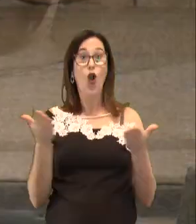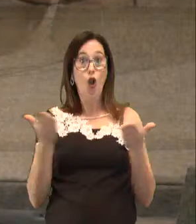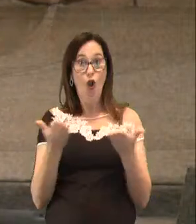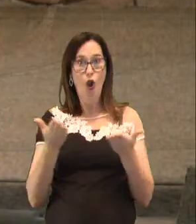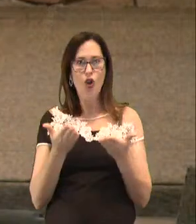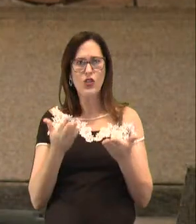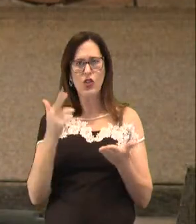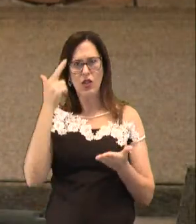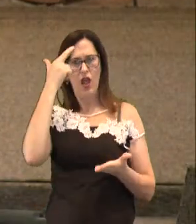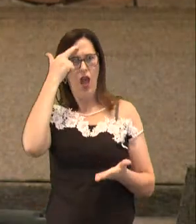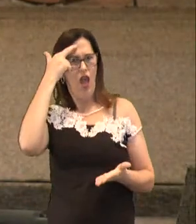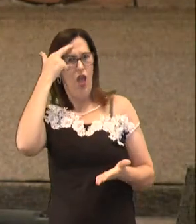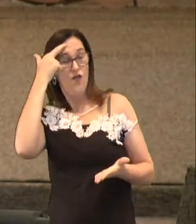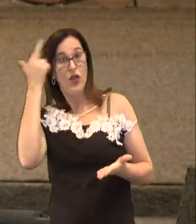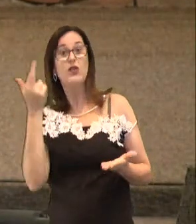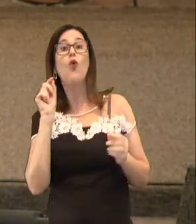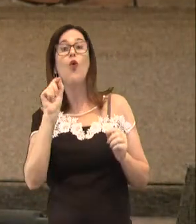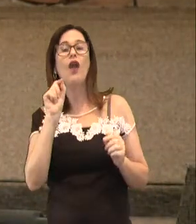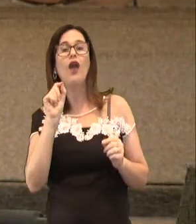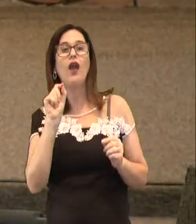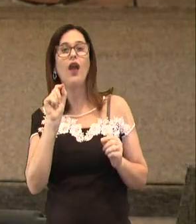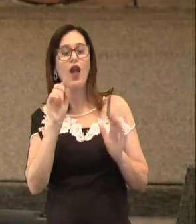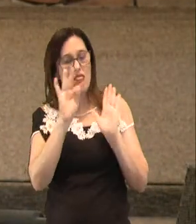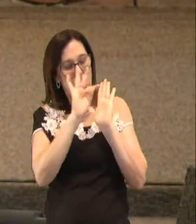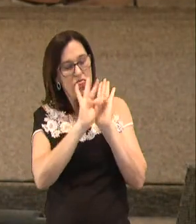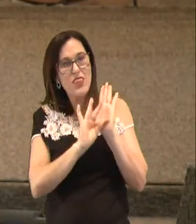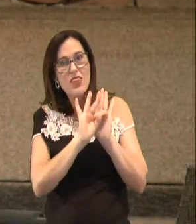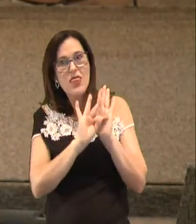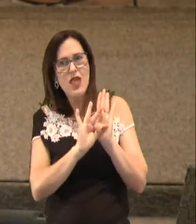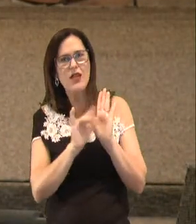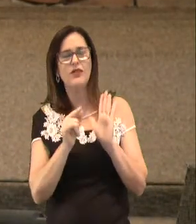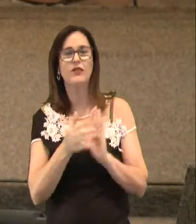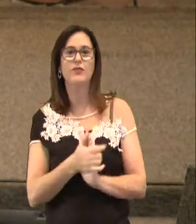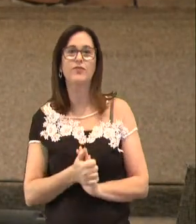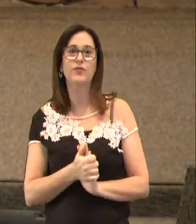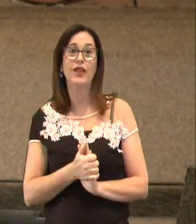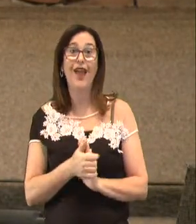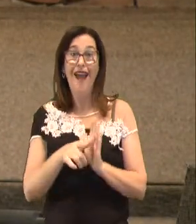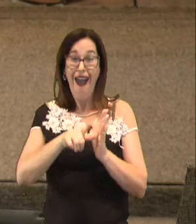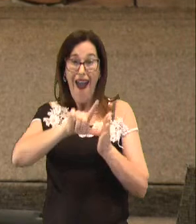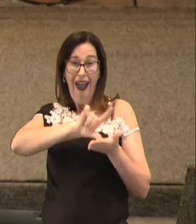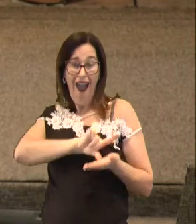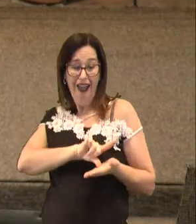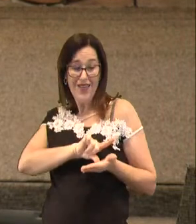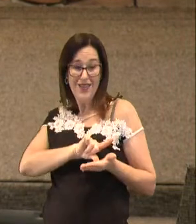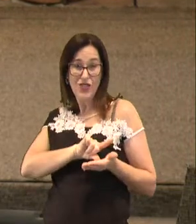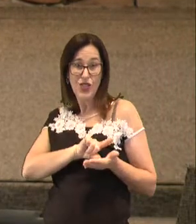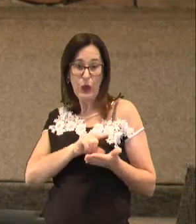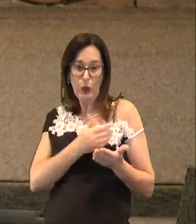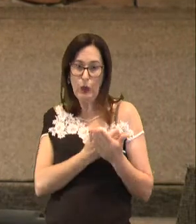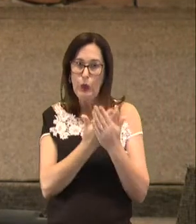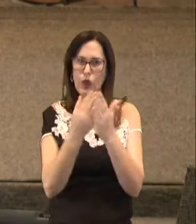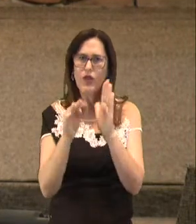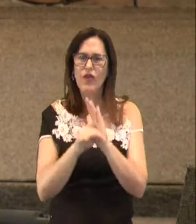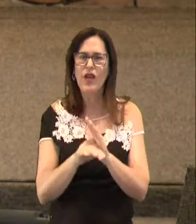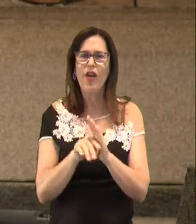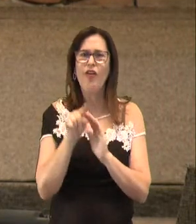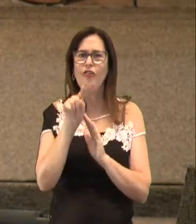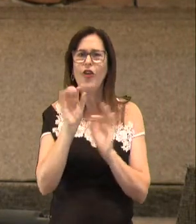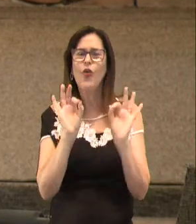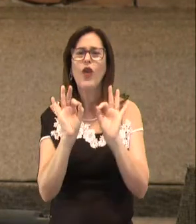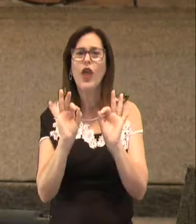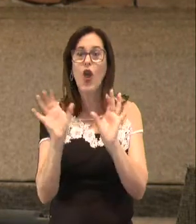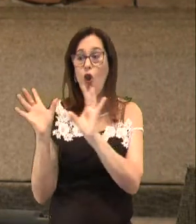nossa reflexão vai ser sobre esse trecho, e eu quero, antes de entrar no texto, ver um pouco com você